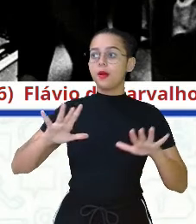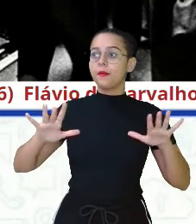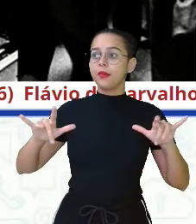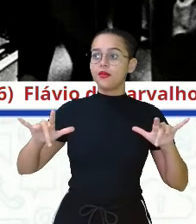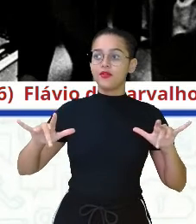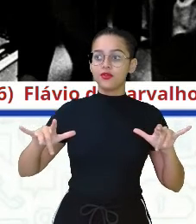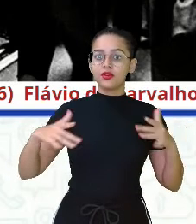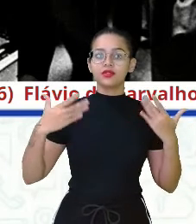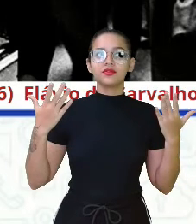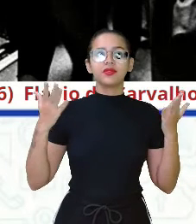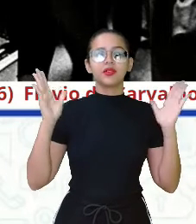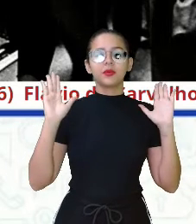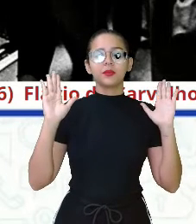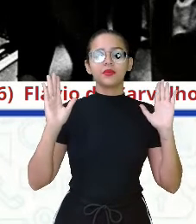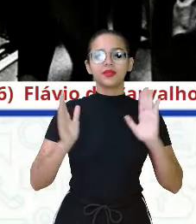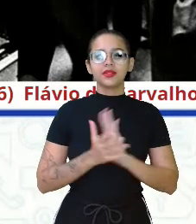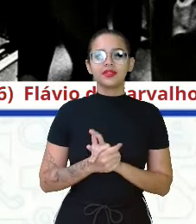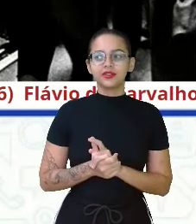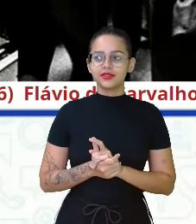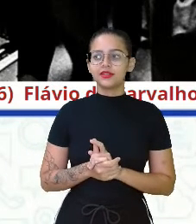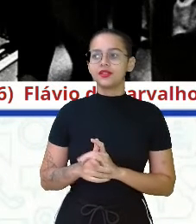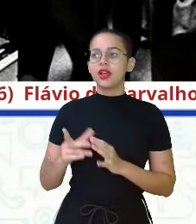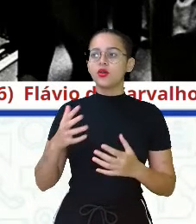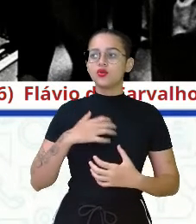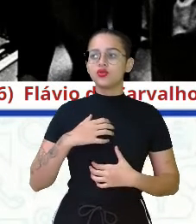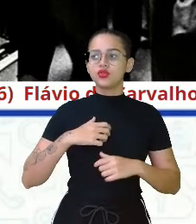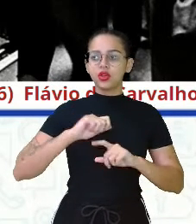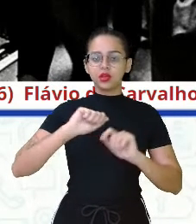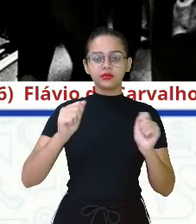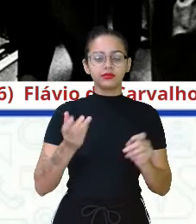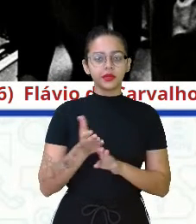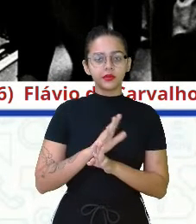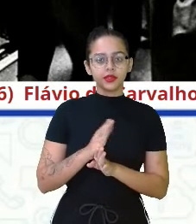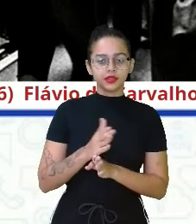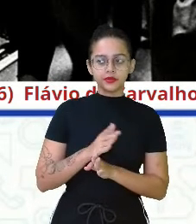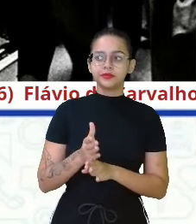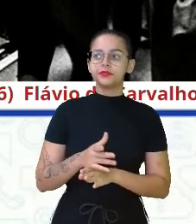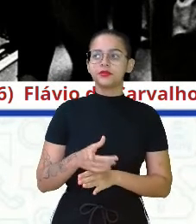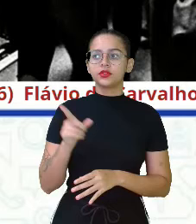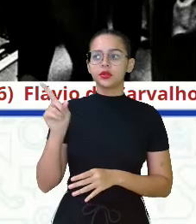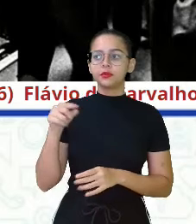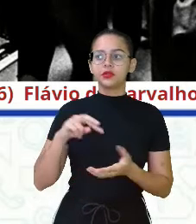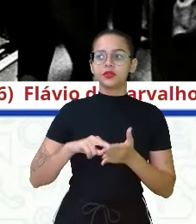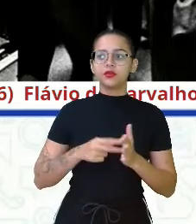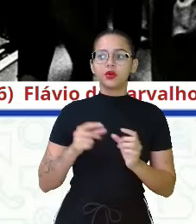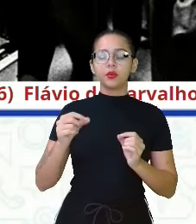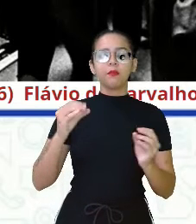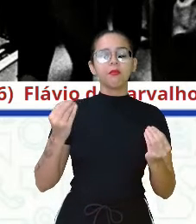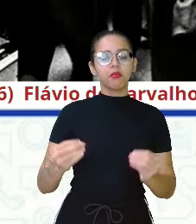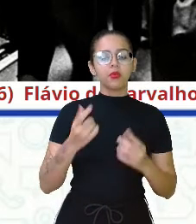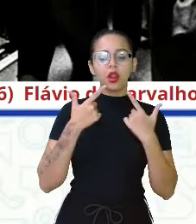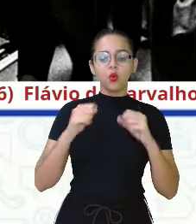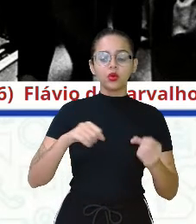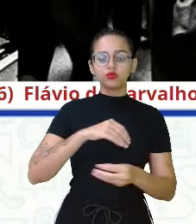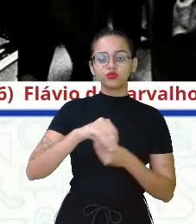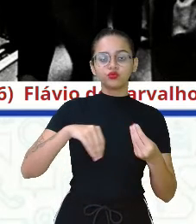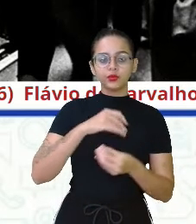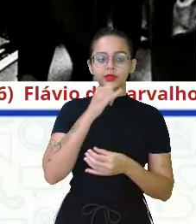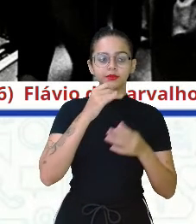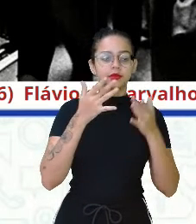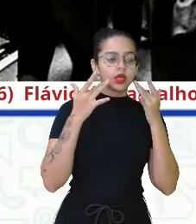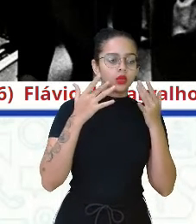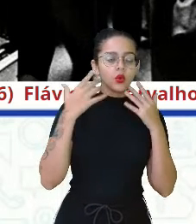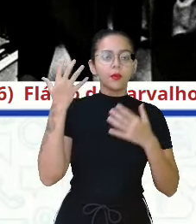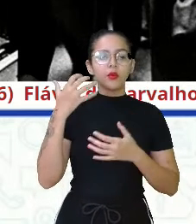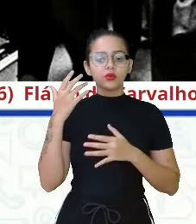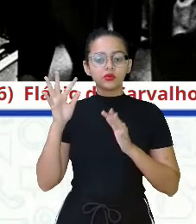finalmente. A performance é uma modalidade artística híbrida, isto é, que pode mesclar diversas linguagens, como teatro,